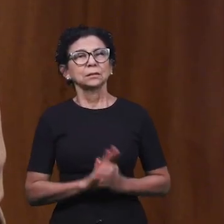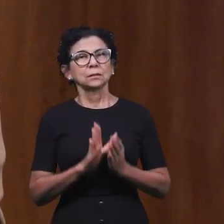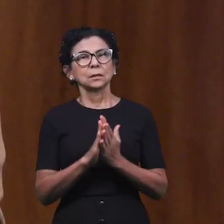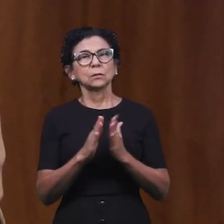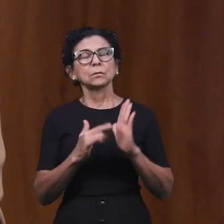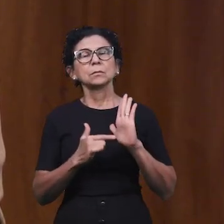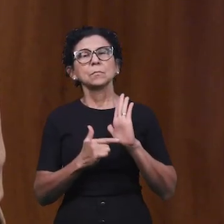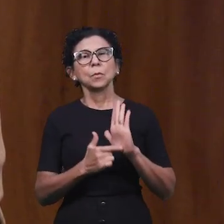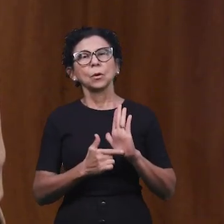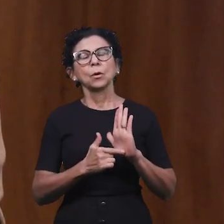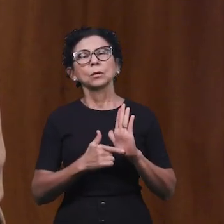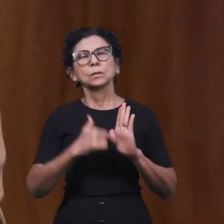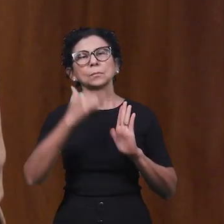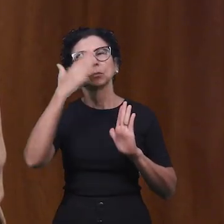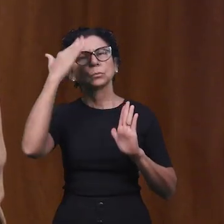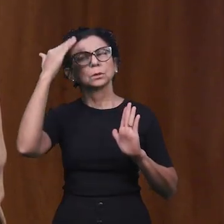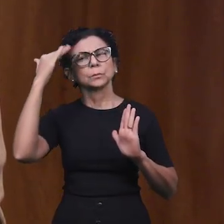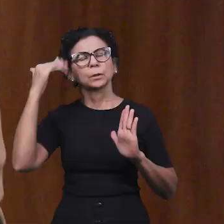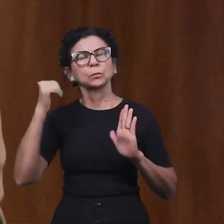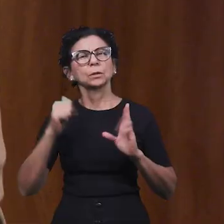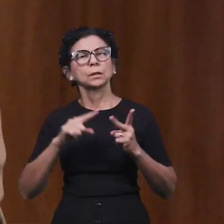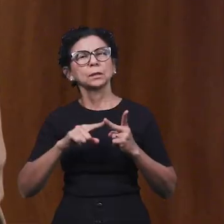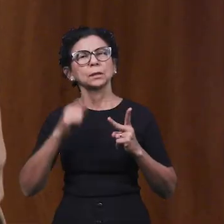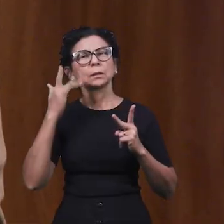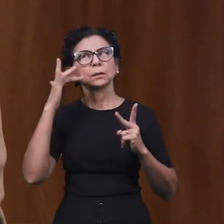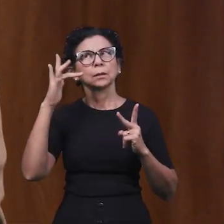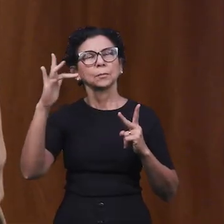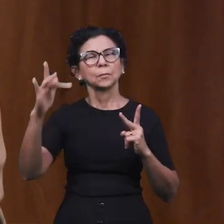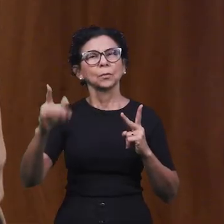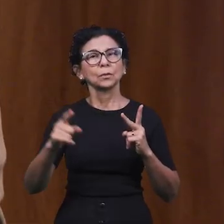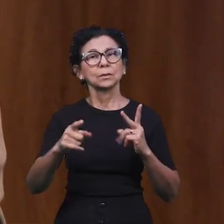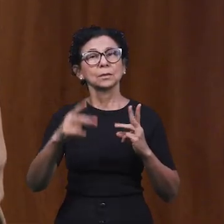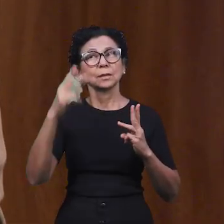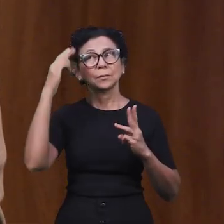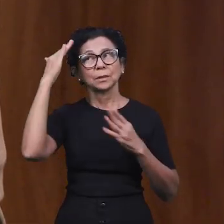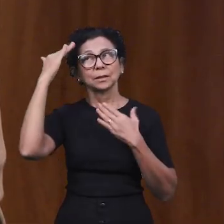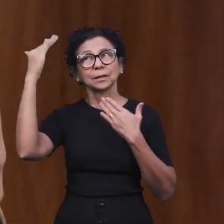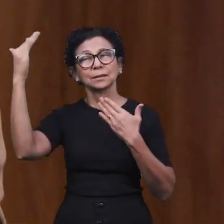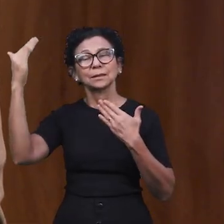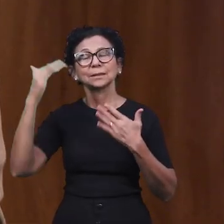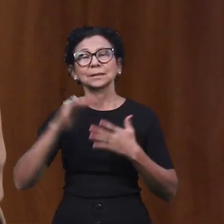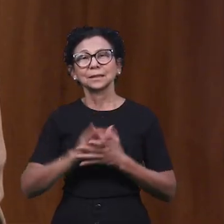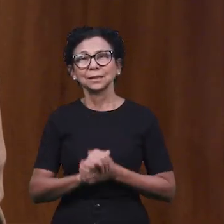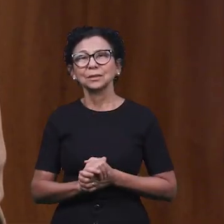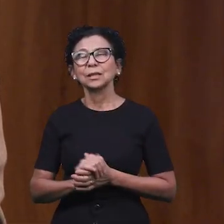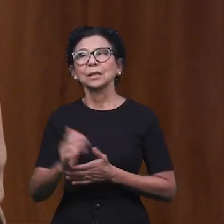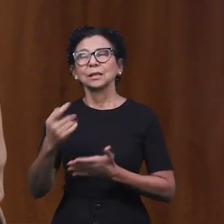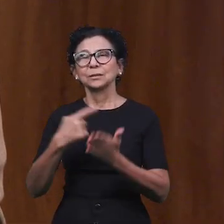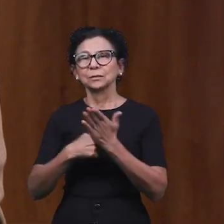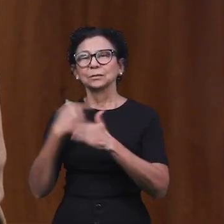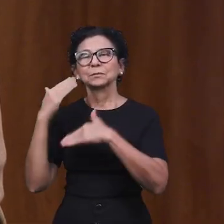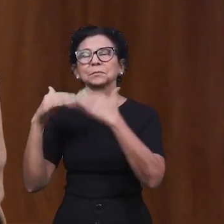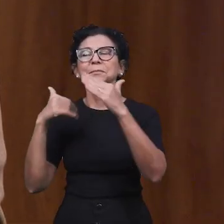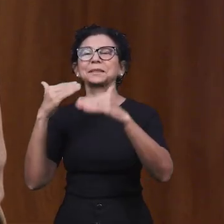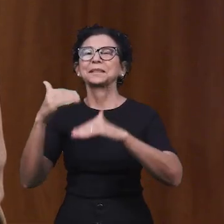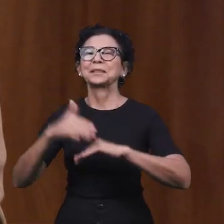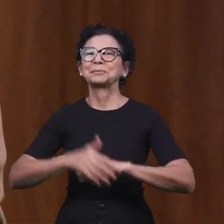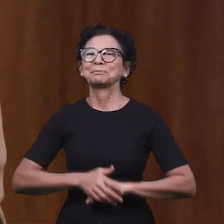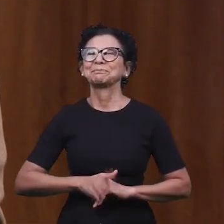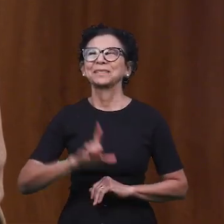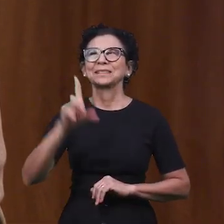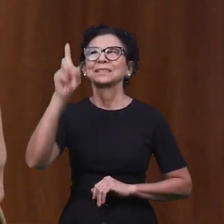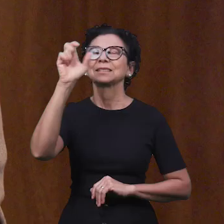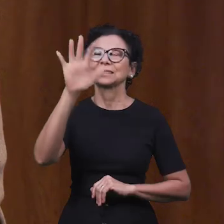sua palavra, com temor, com gratidão, com busca ao Senhor, Ele nos prospera em todas as